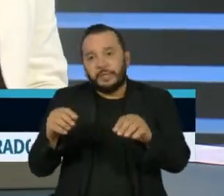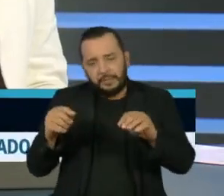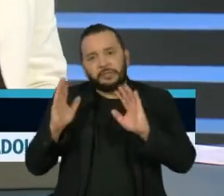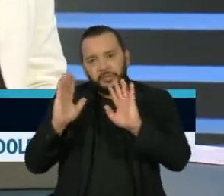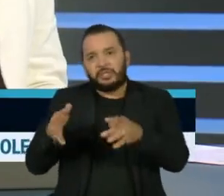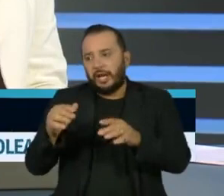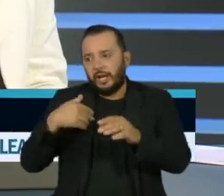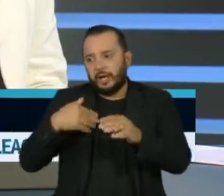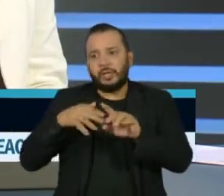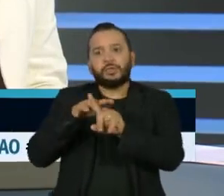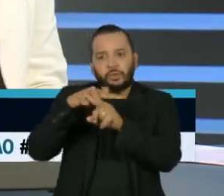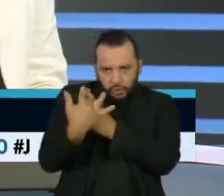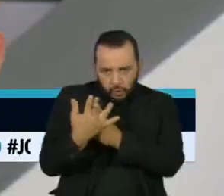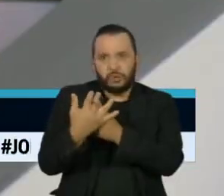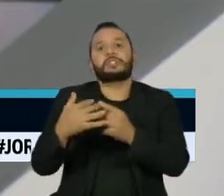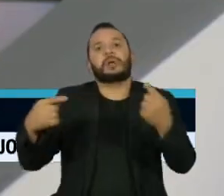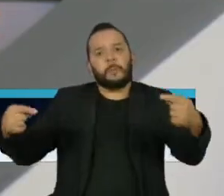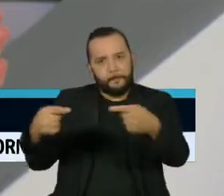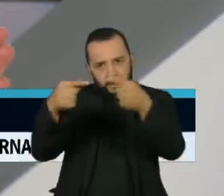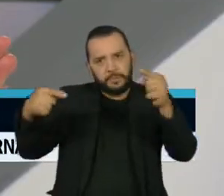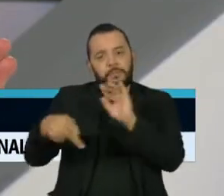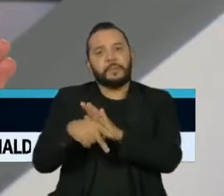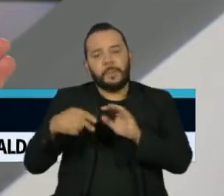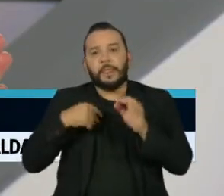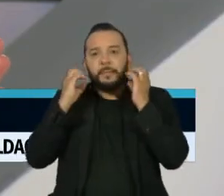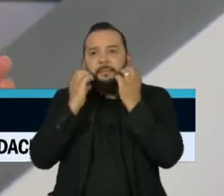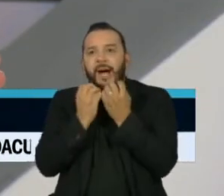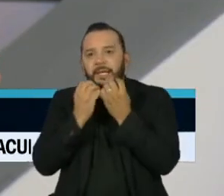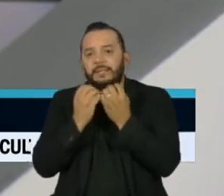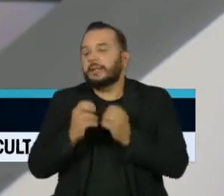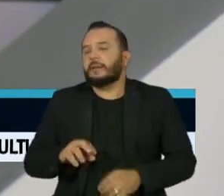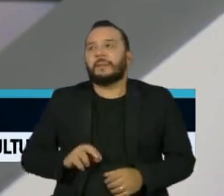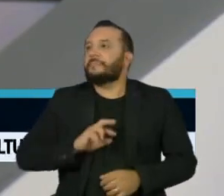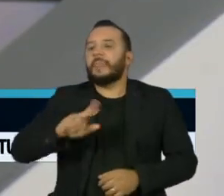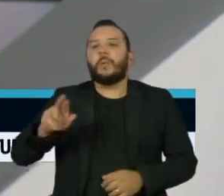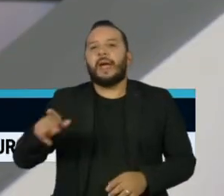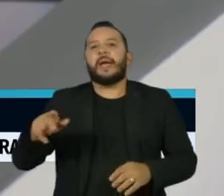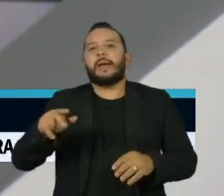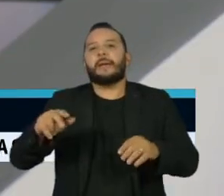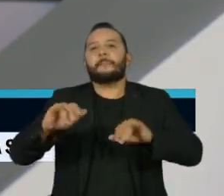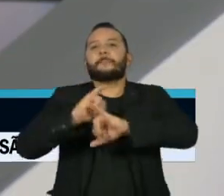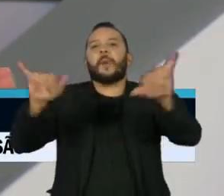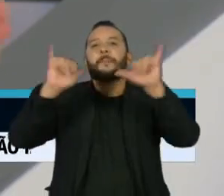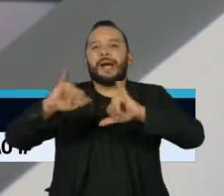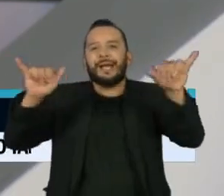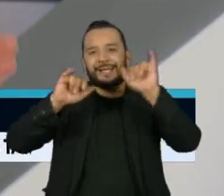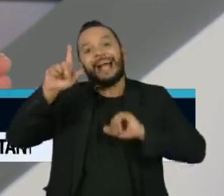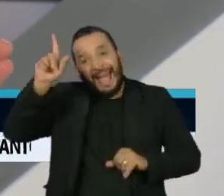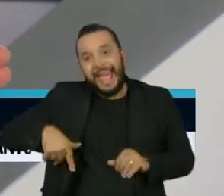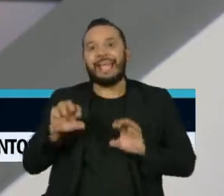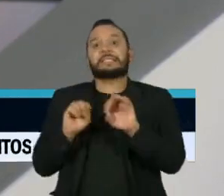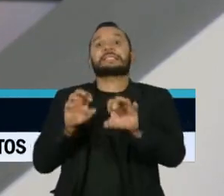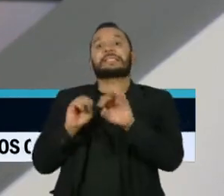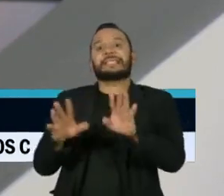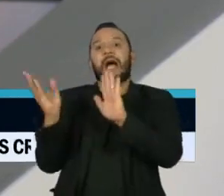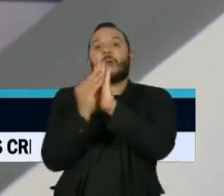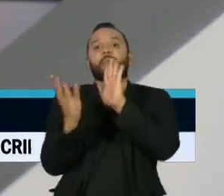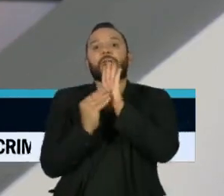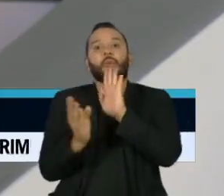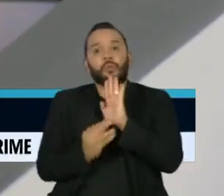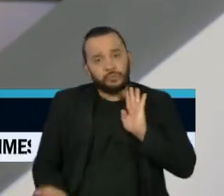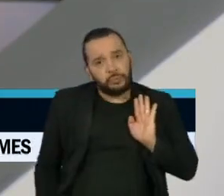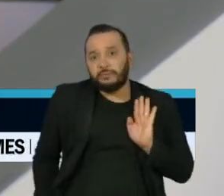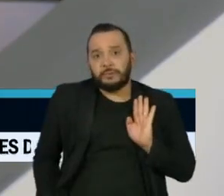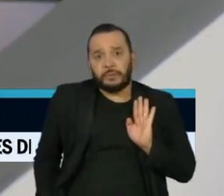que não se deve é fazer propaganda, é ter uma atitude indevida, é fazer